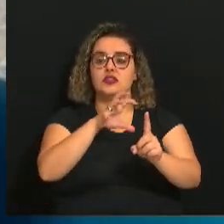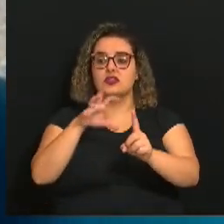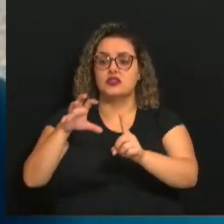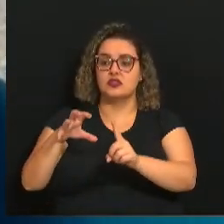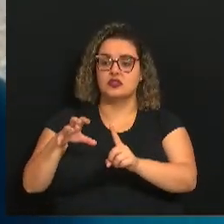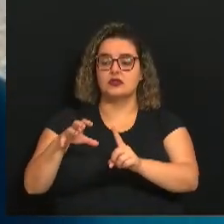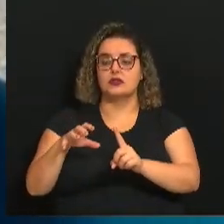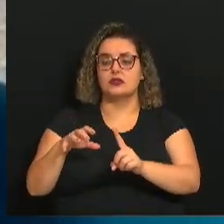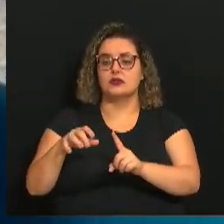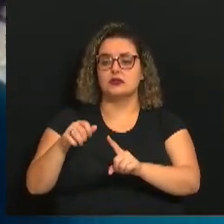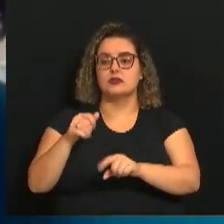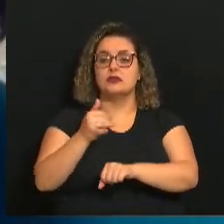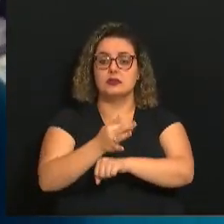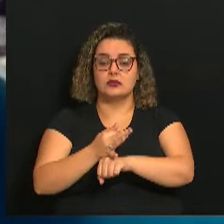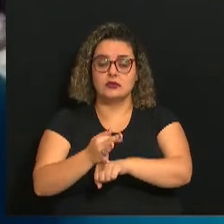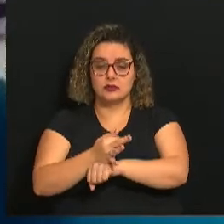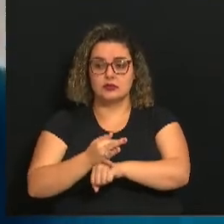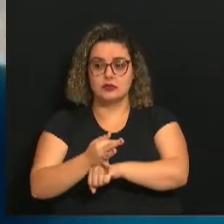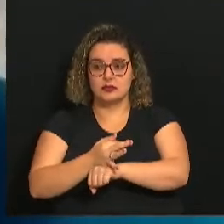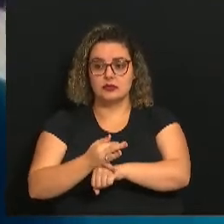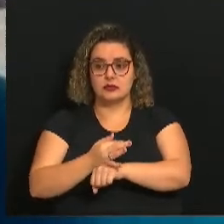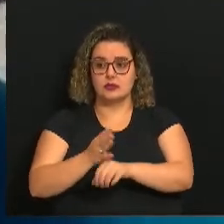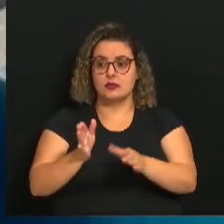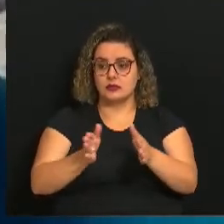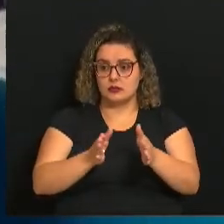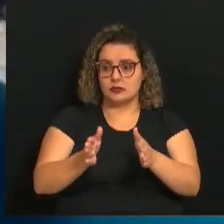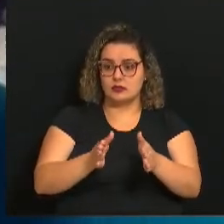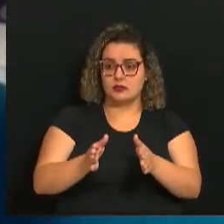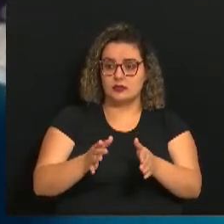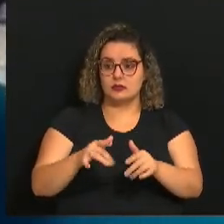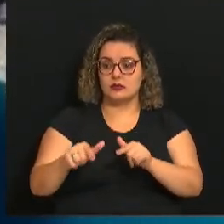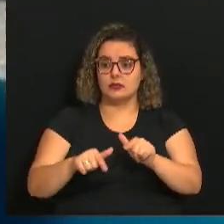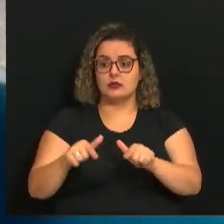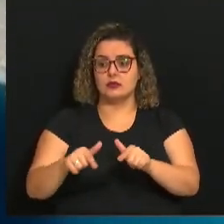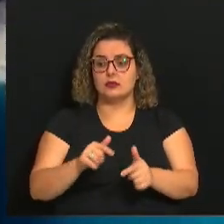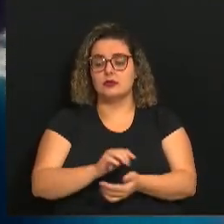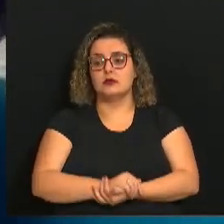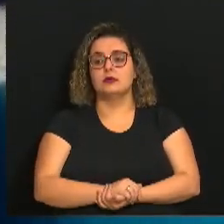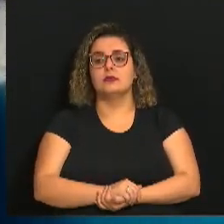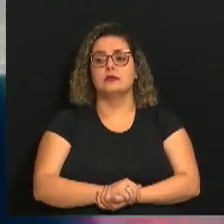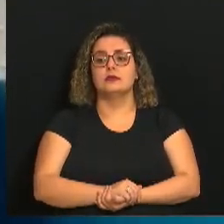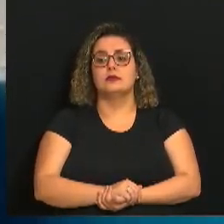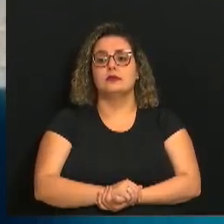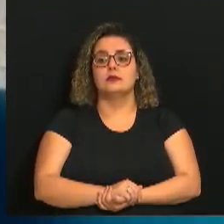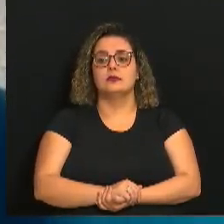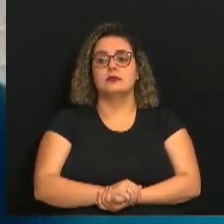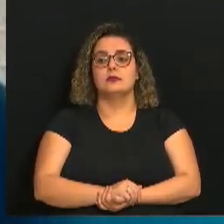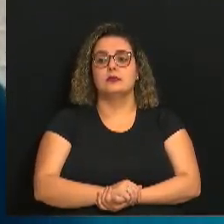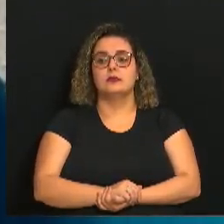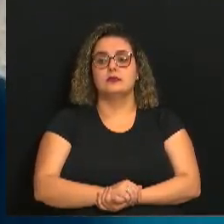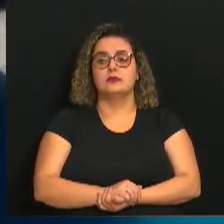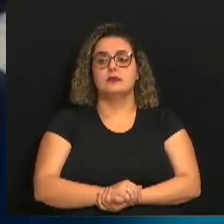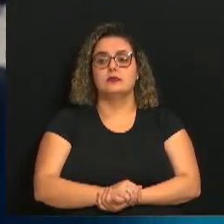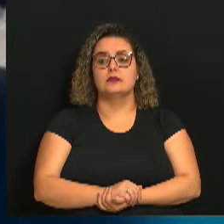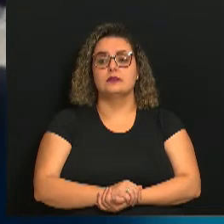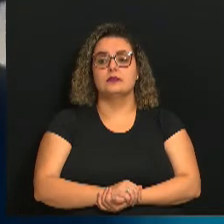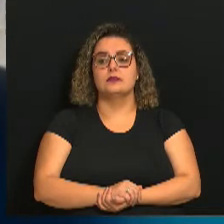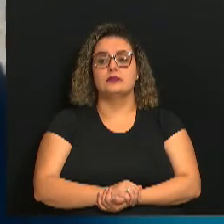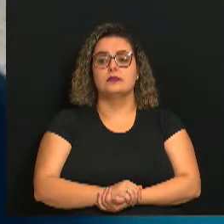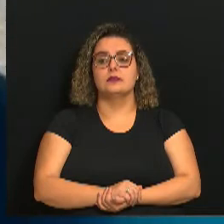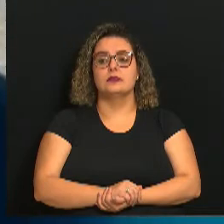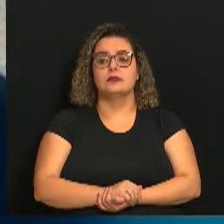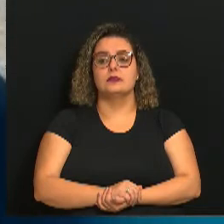para parte dos seus profissionais, né, que já estavam com as férias vencidas, e aí começou a fazer todo